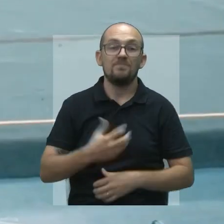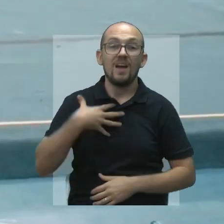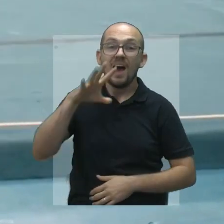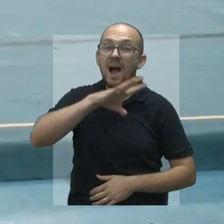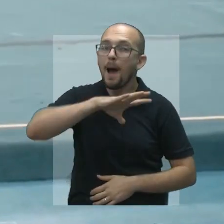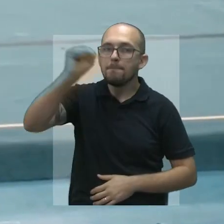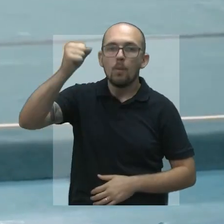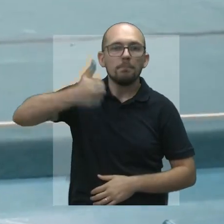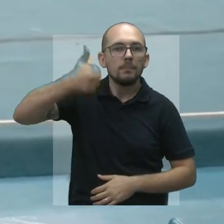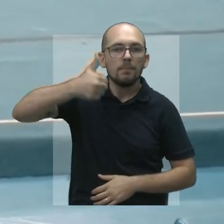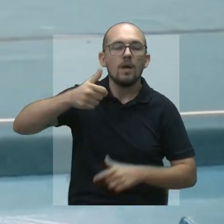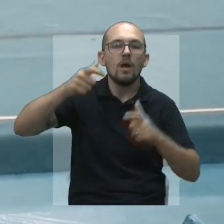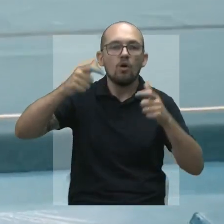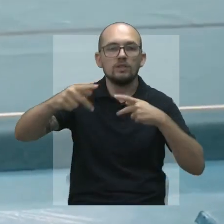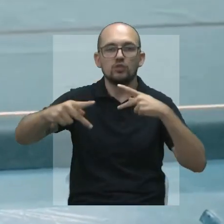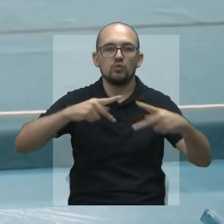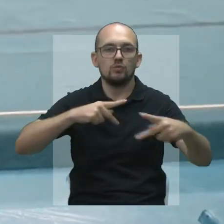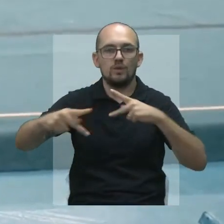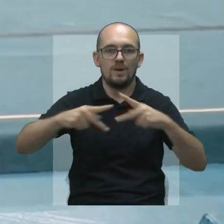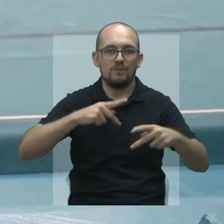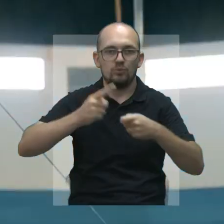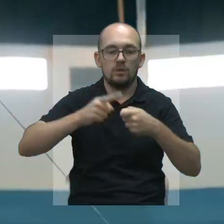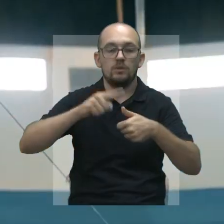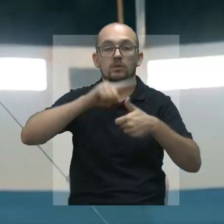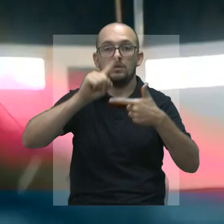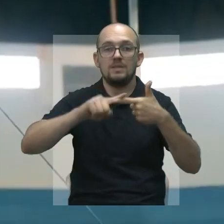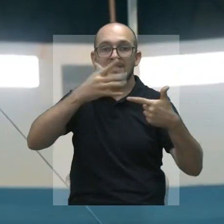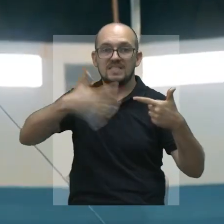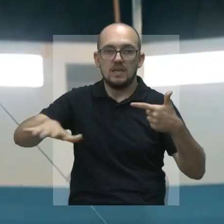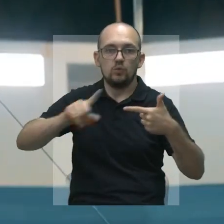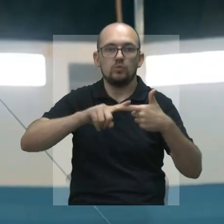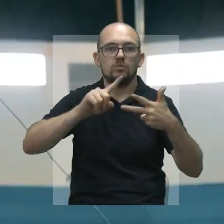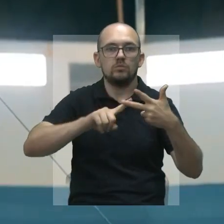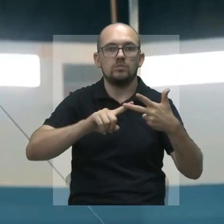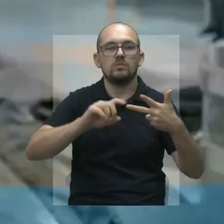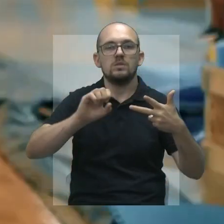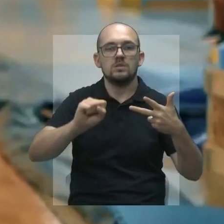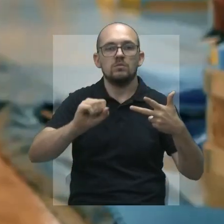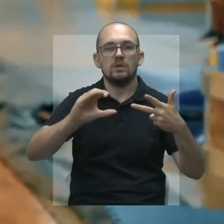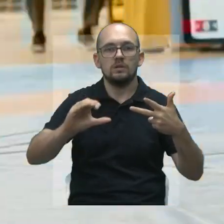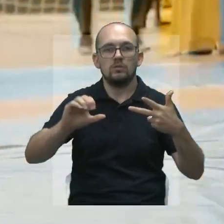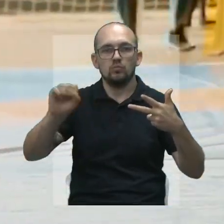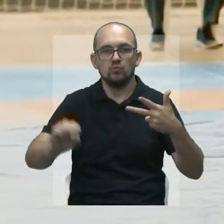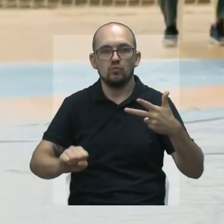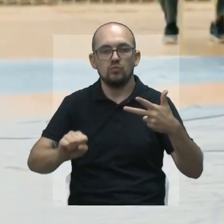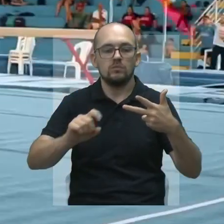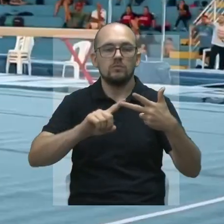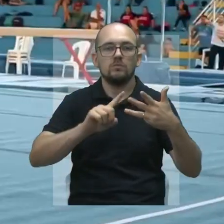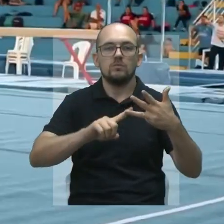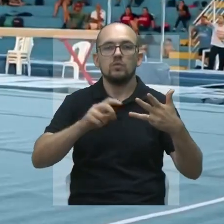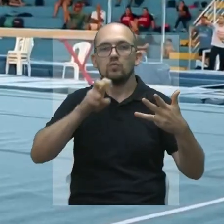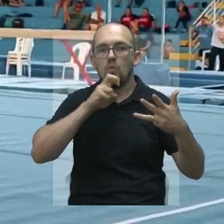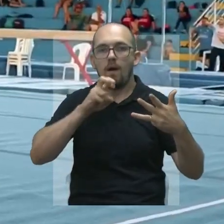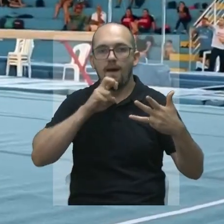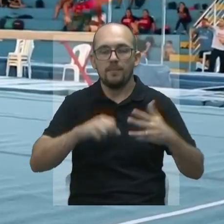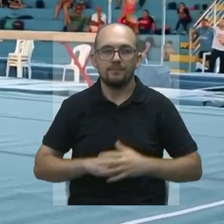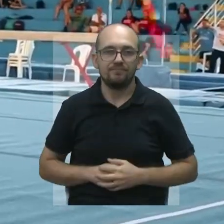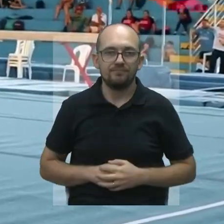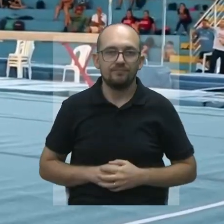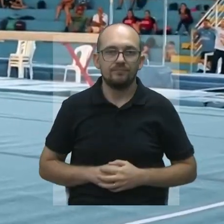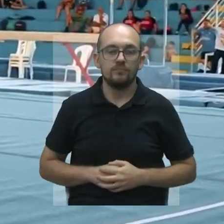cidade de São José dos Campos, seguida de Santos, São Caetano do Sul e Sorocaba. Das 206